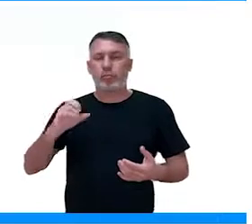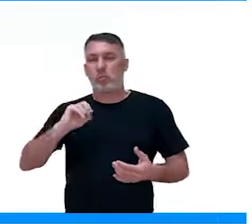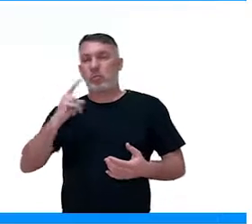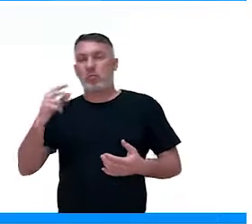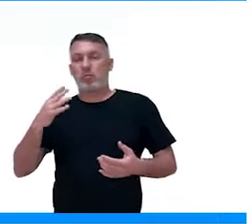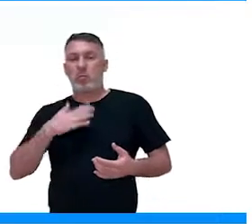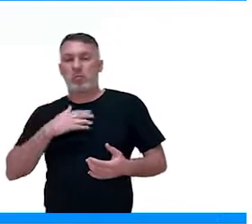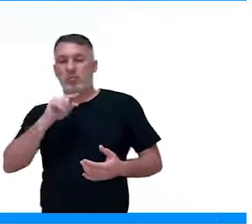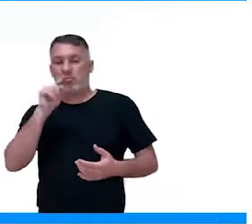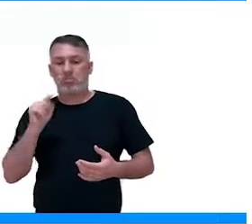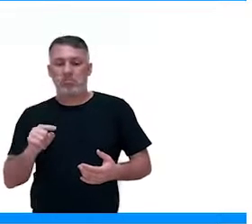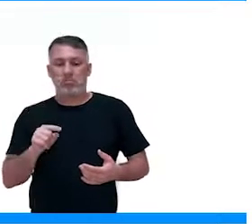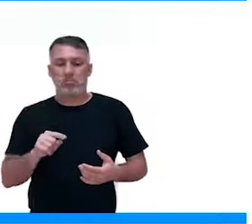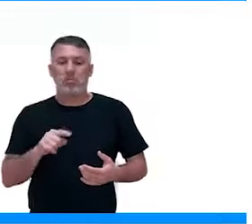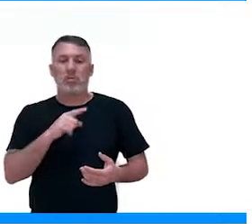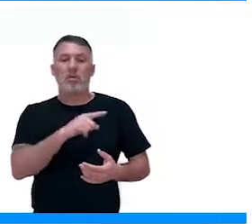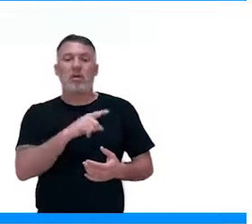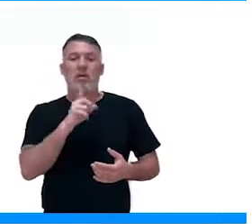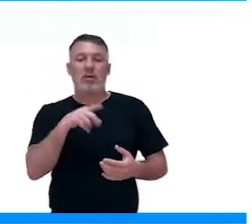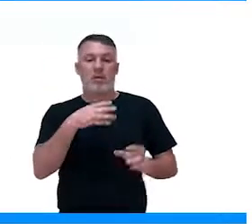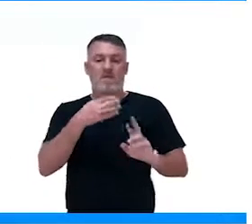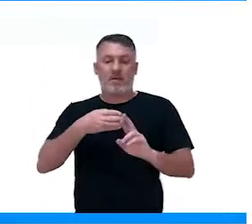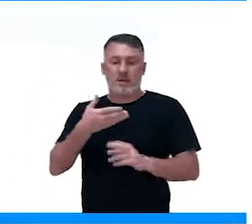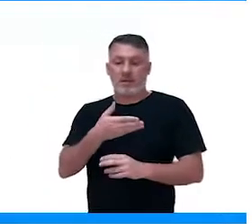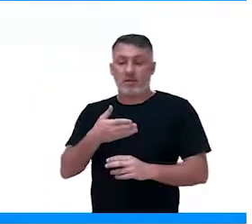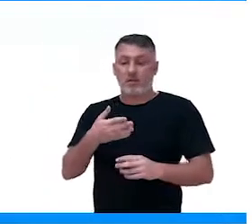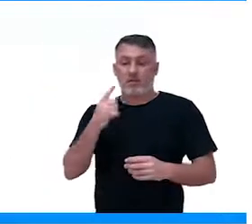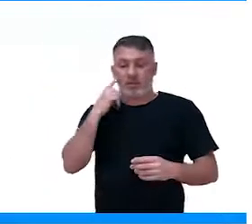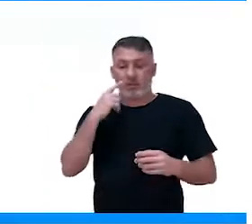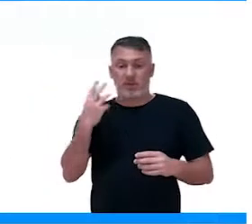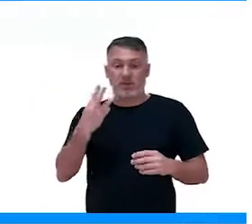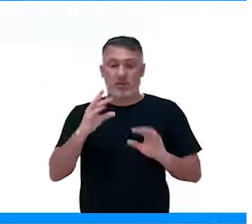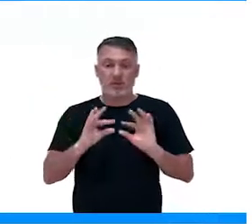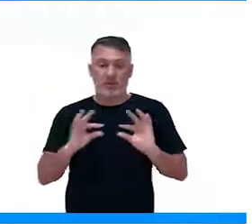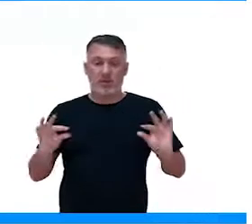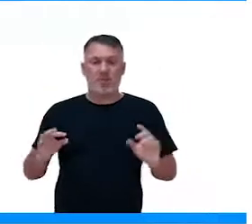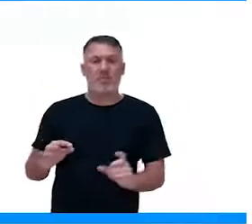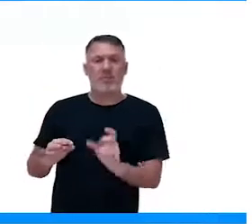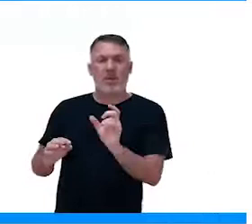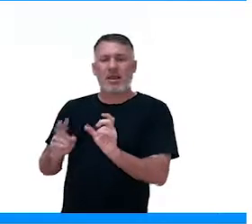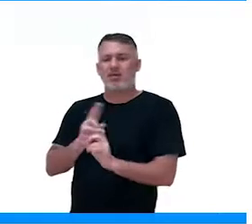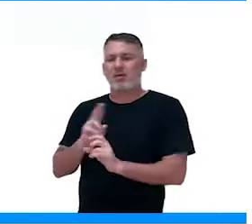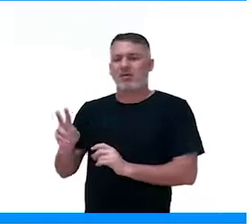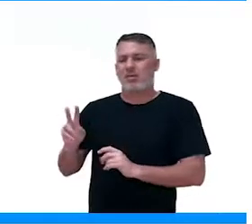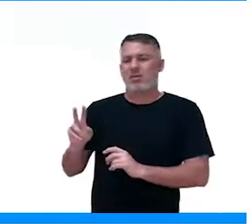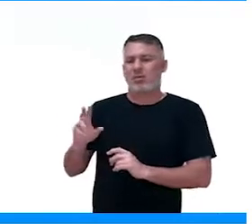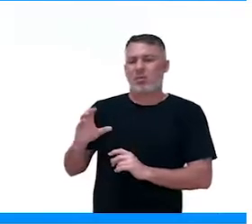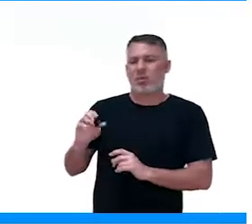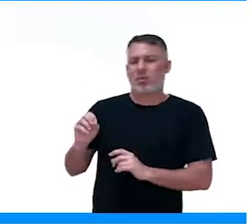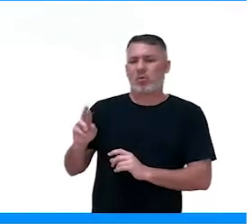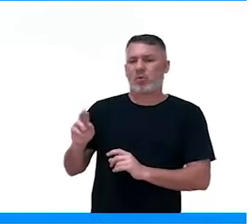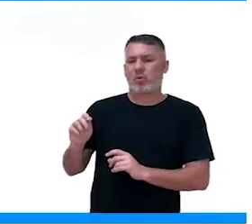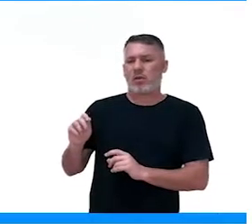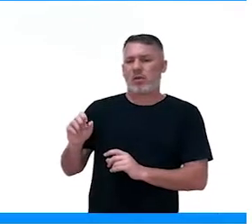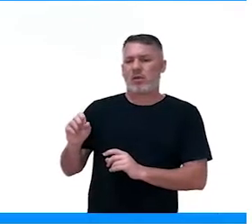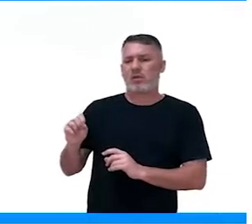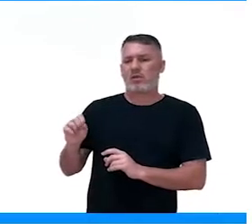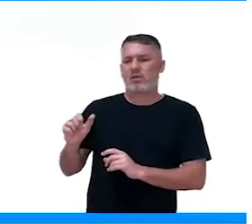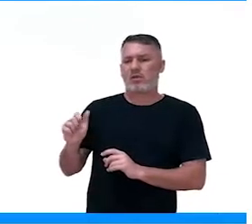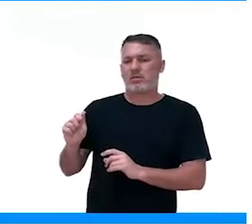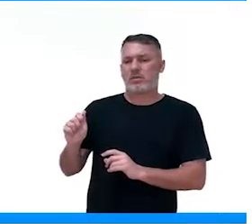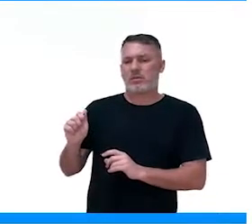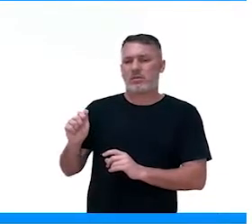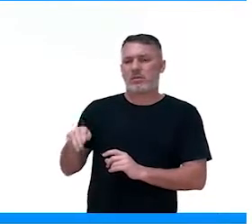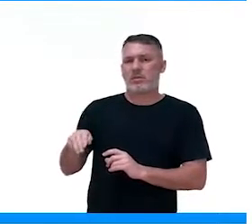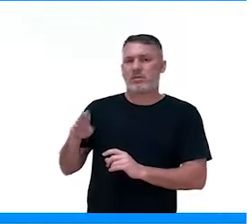ela passou por mim? A gente tem a referência. No terceiro verso, o vocábulo coração-borim, que é a